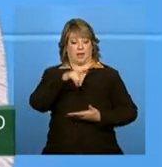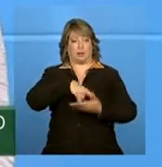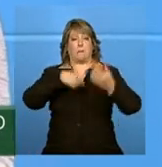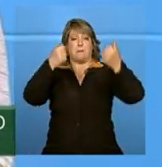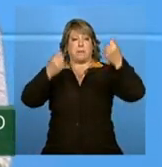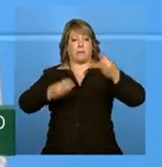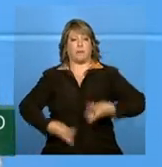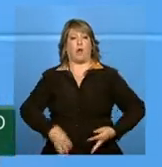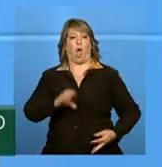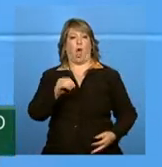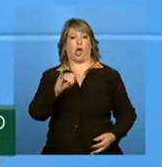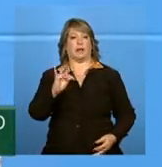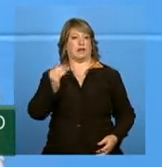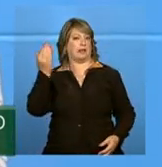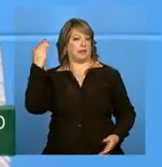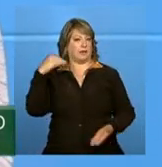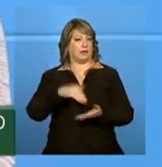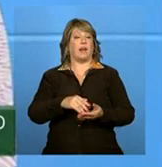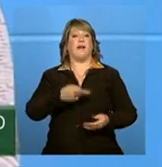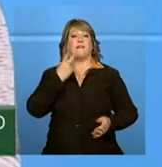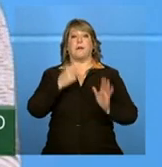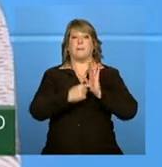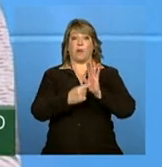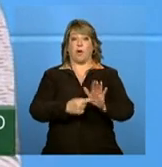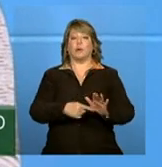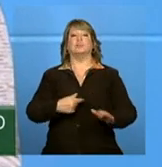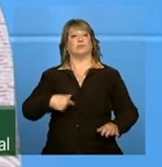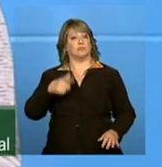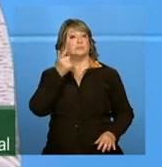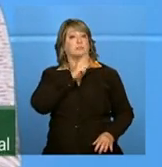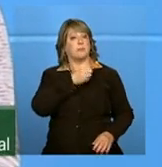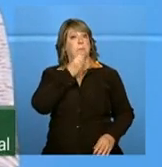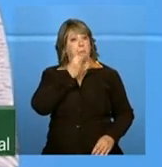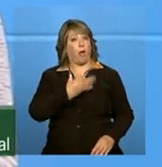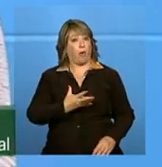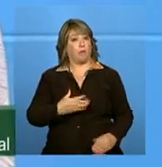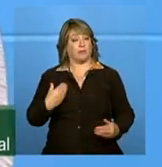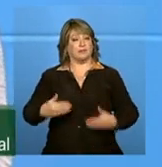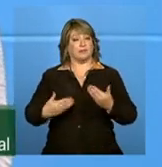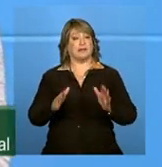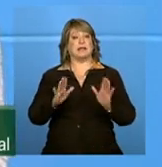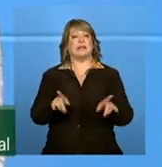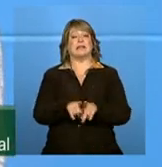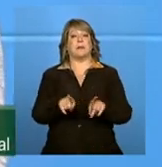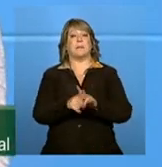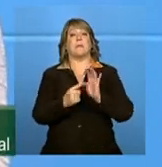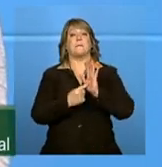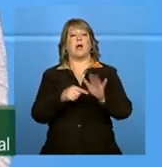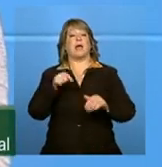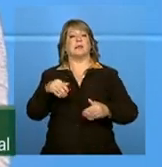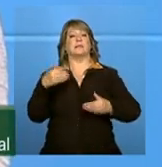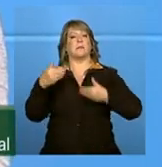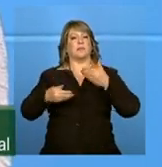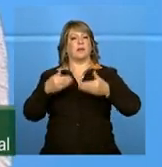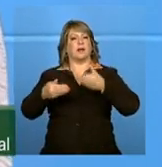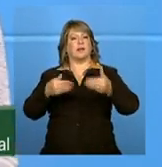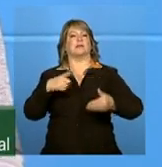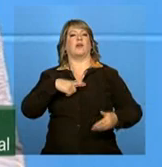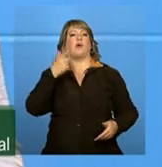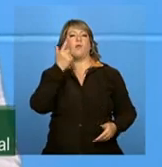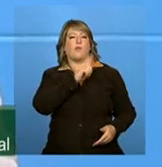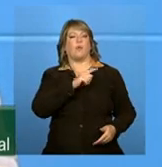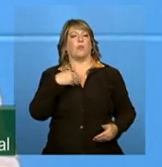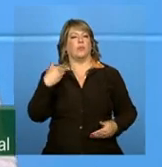recente demonstra que nós, de fato, já conseguimos progresso, mas também mostra que esse progresso vem acontecendo